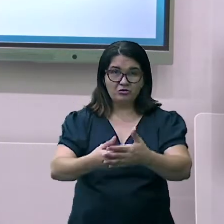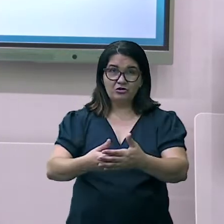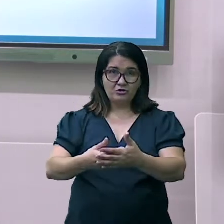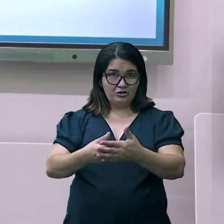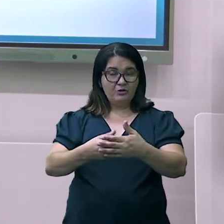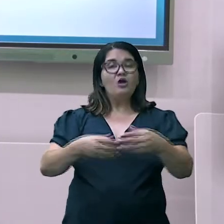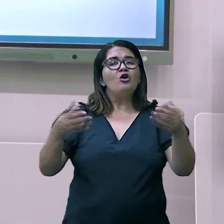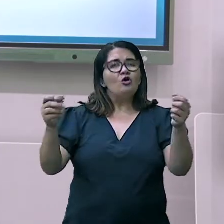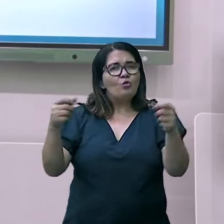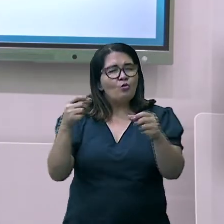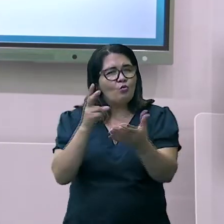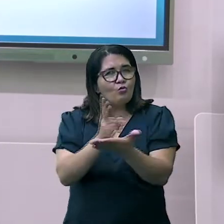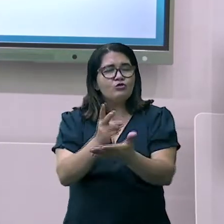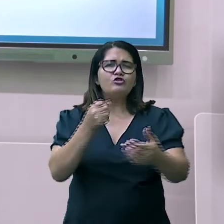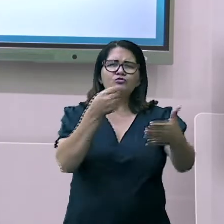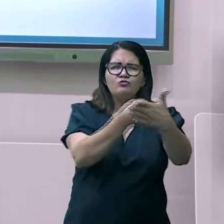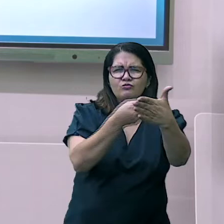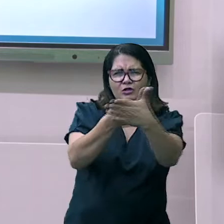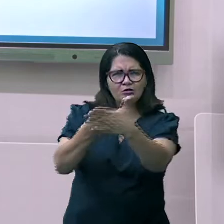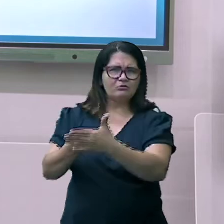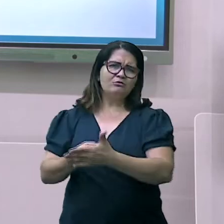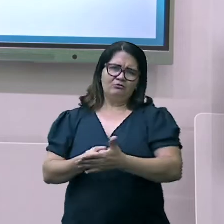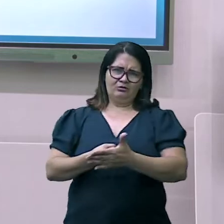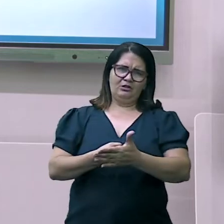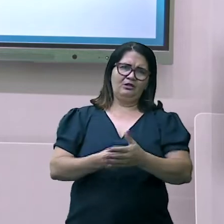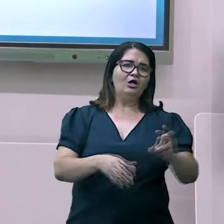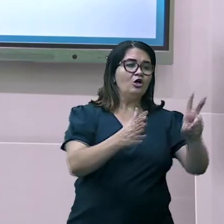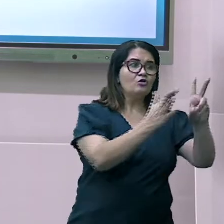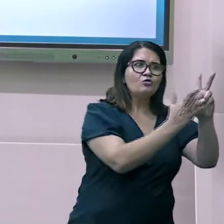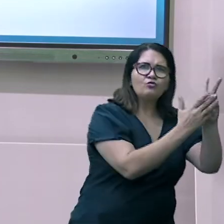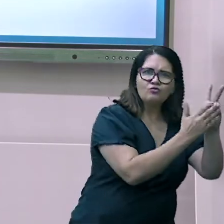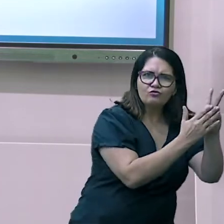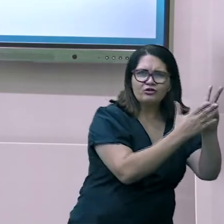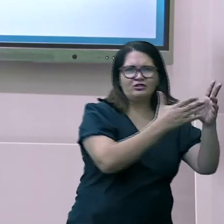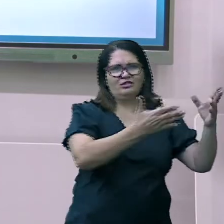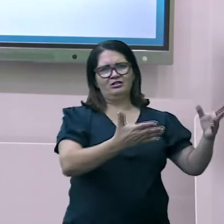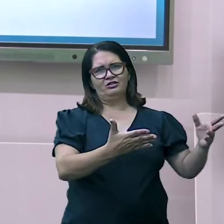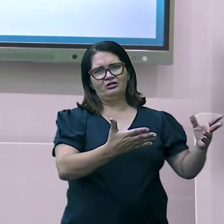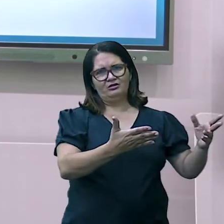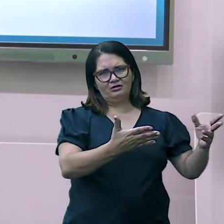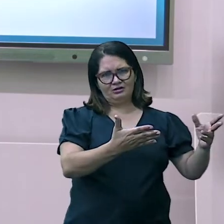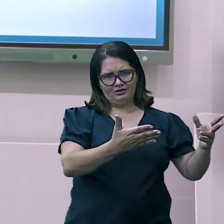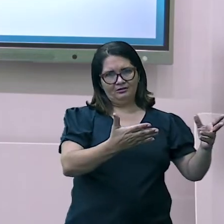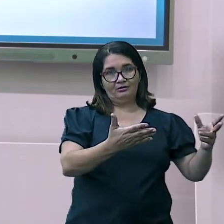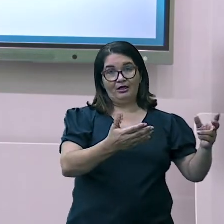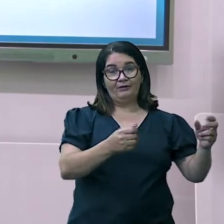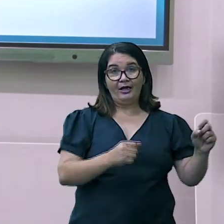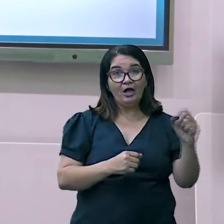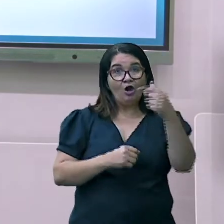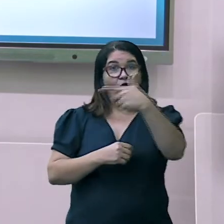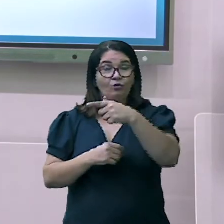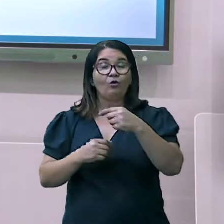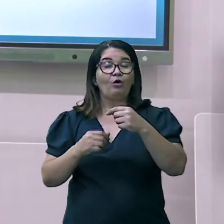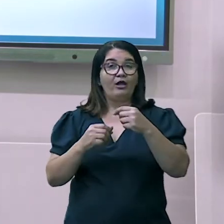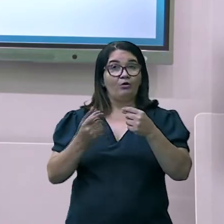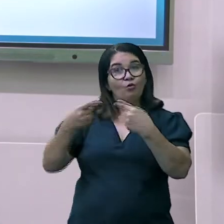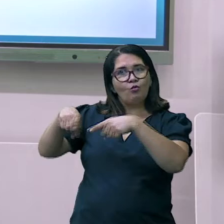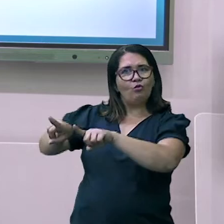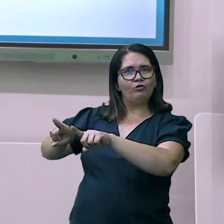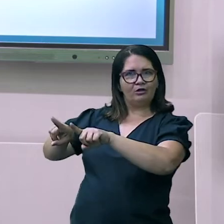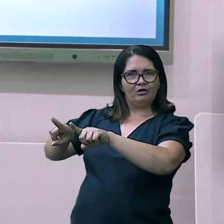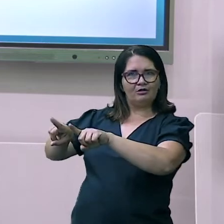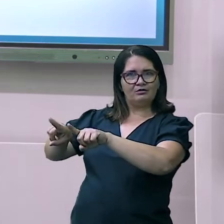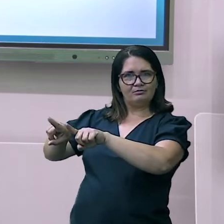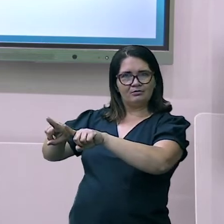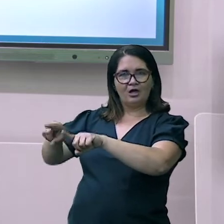XX. Então, além dos europeus chegarem ali, apossarem daquelas terras, eles ainda tiraram